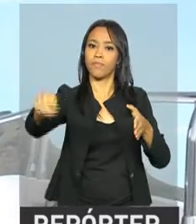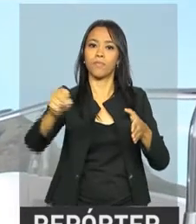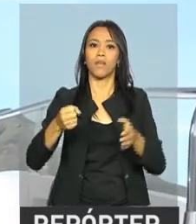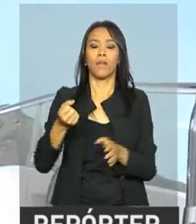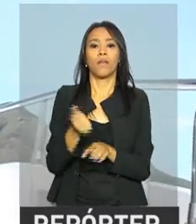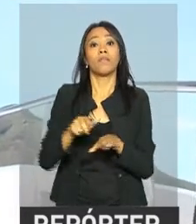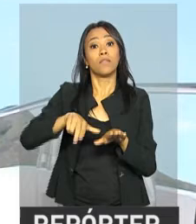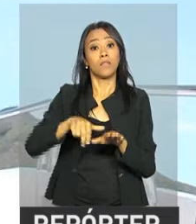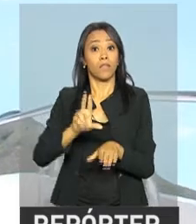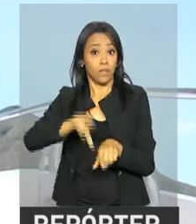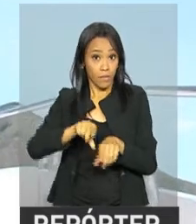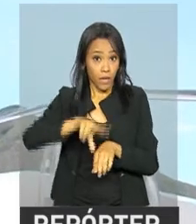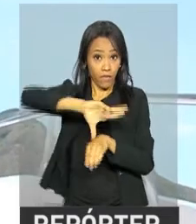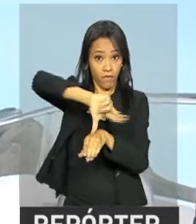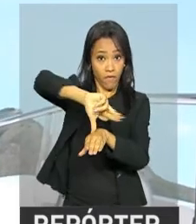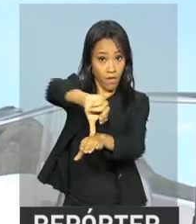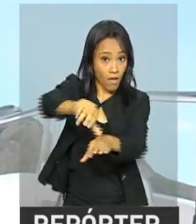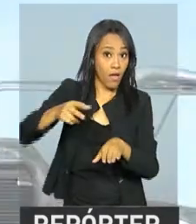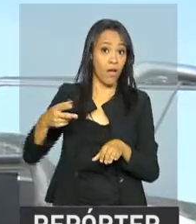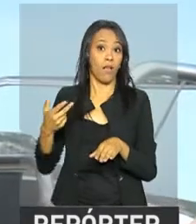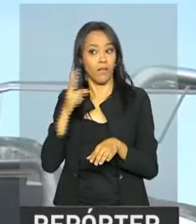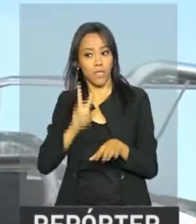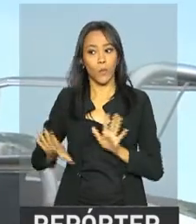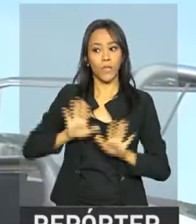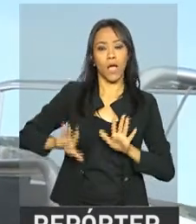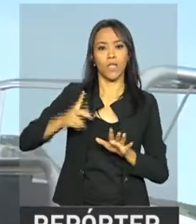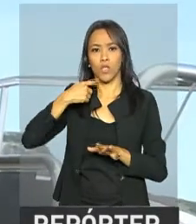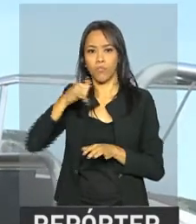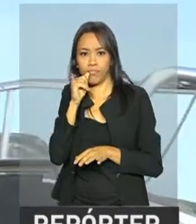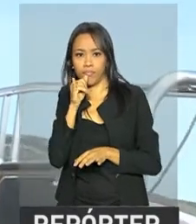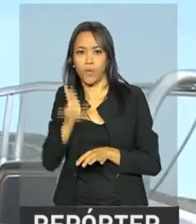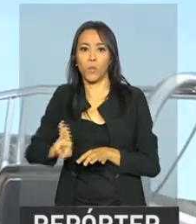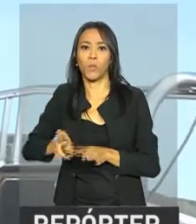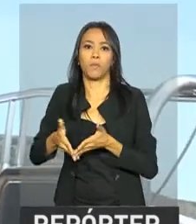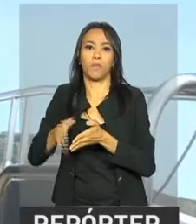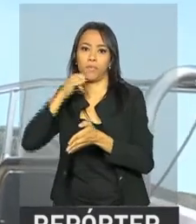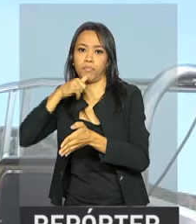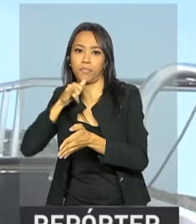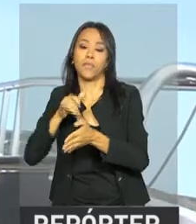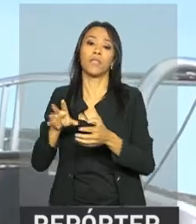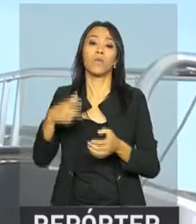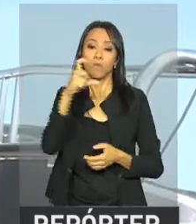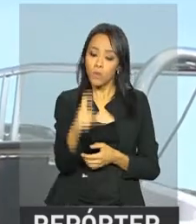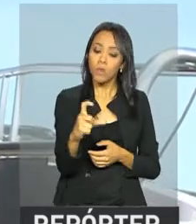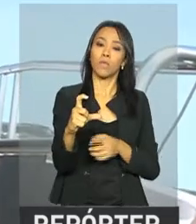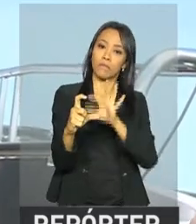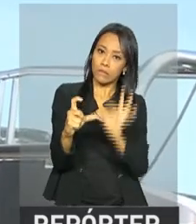têm prioridade porque eles estão à vela e nós somos a motores. Temos que ter coletes em dia, documentação tem que estar em dia, o